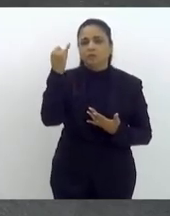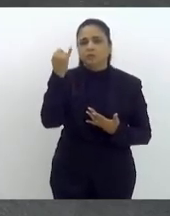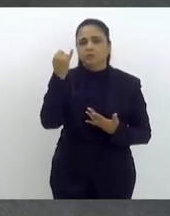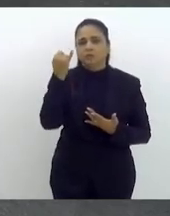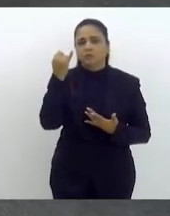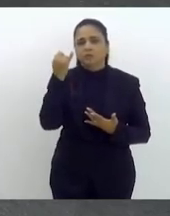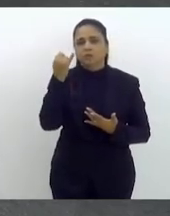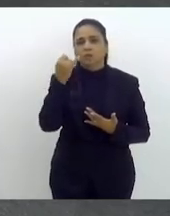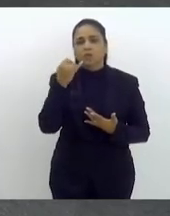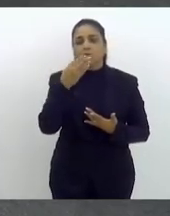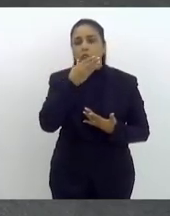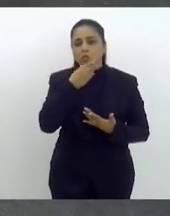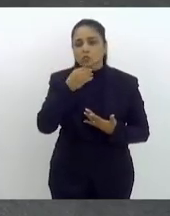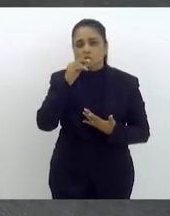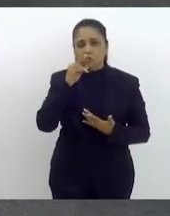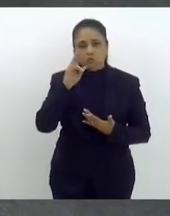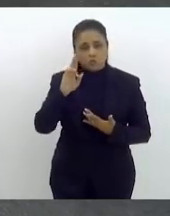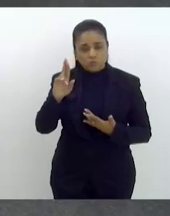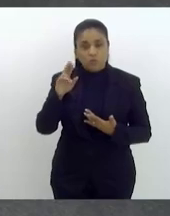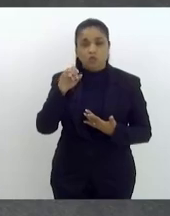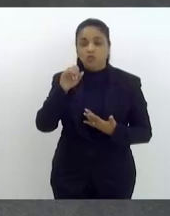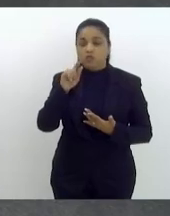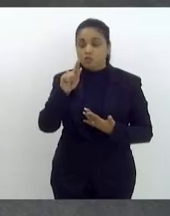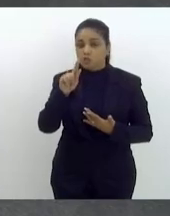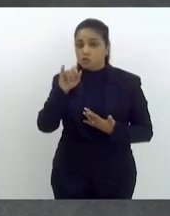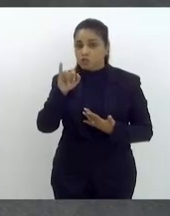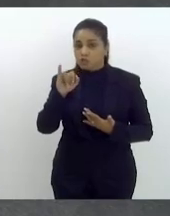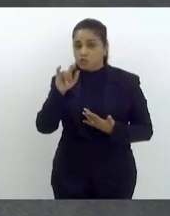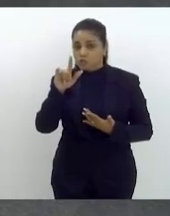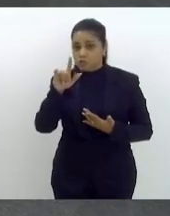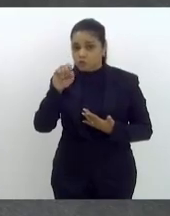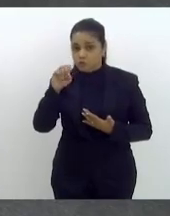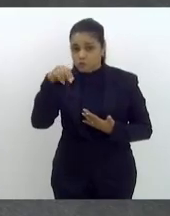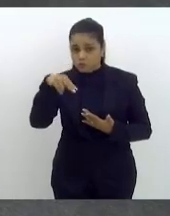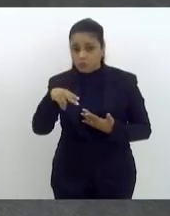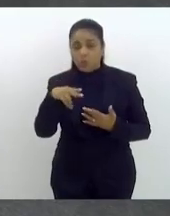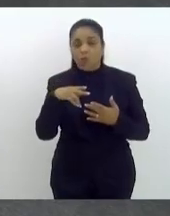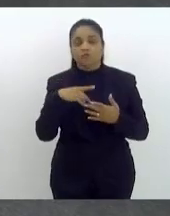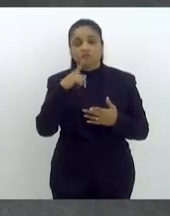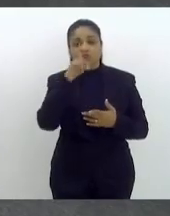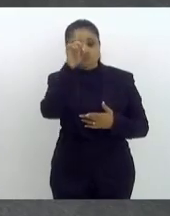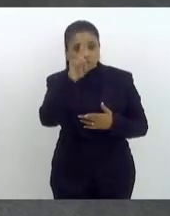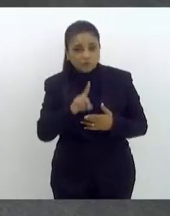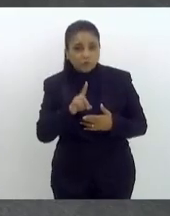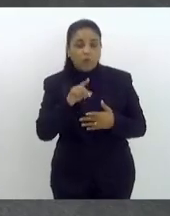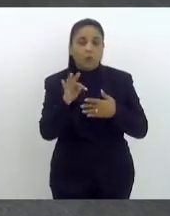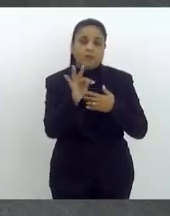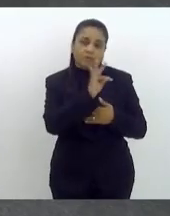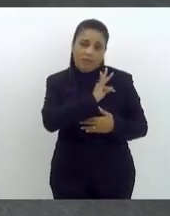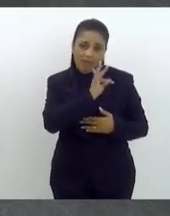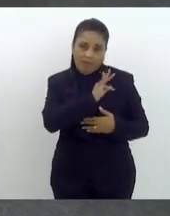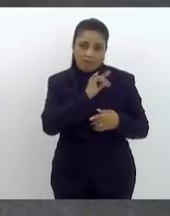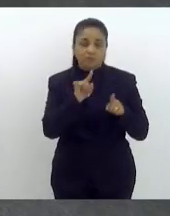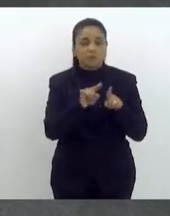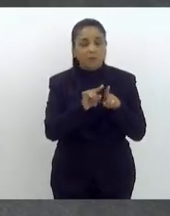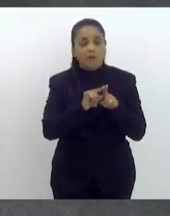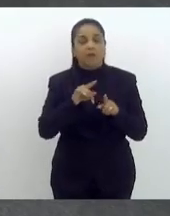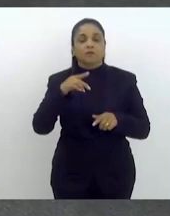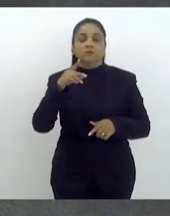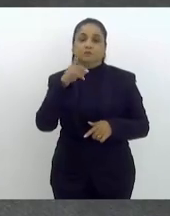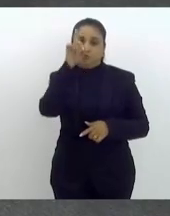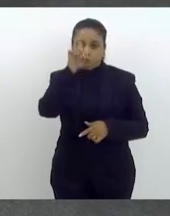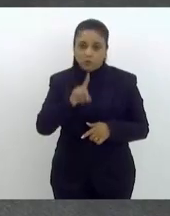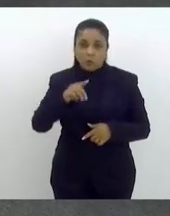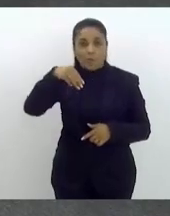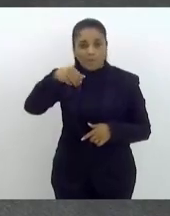a Gilson Gilson nos atendeu né diretor técnico do hospital assim como o diretor Marcos mas